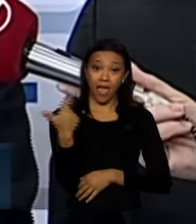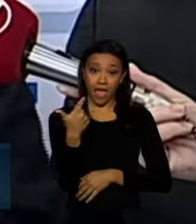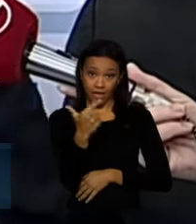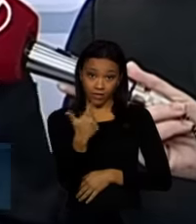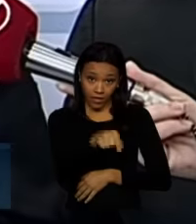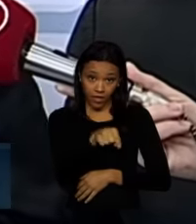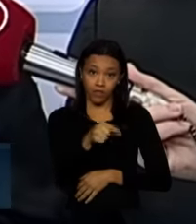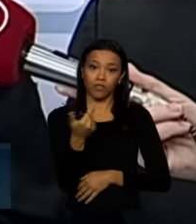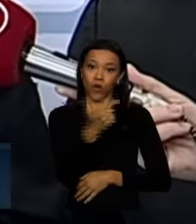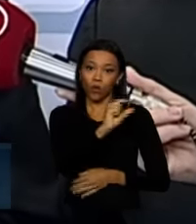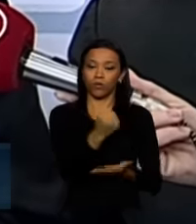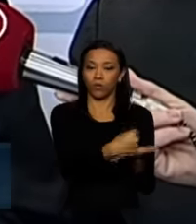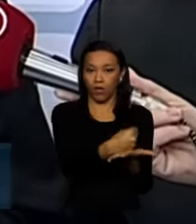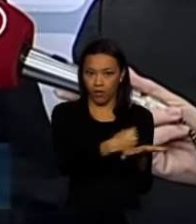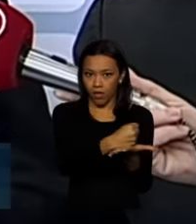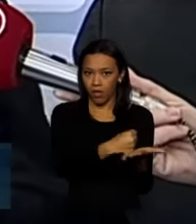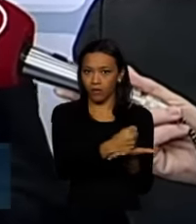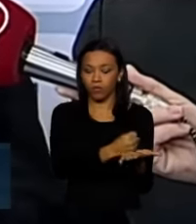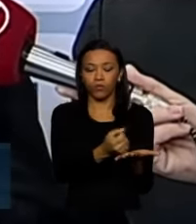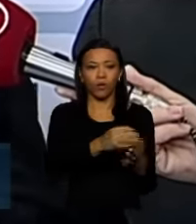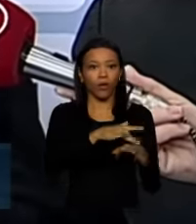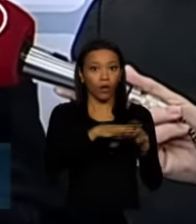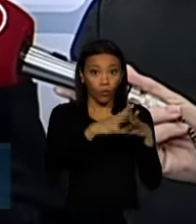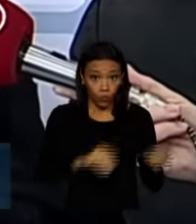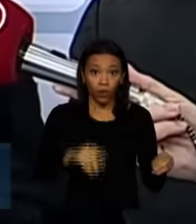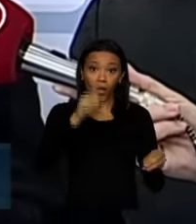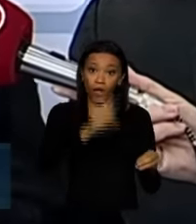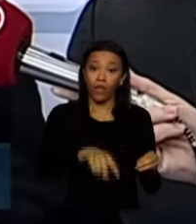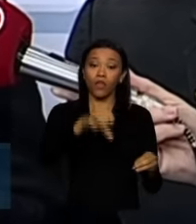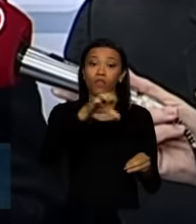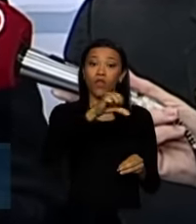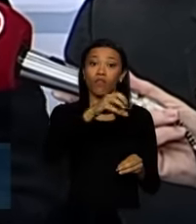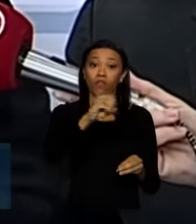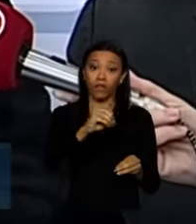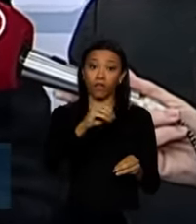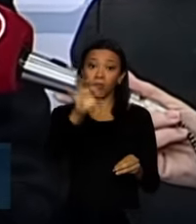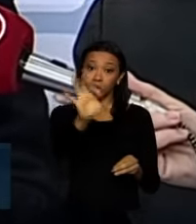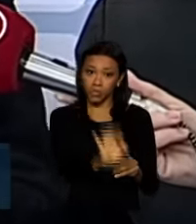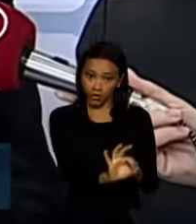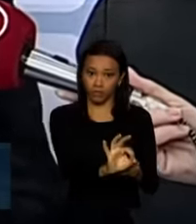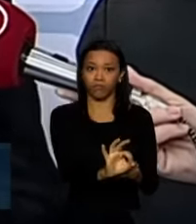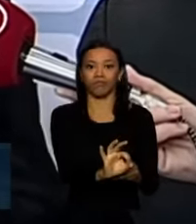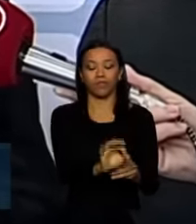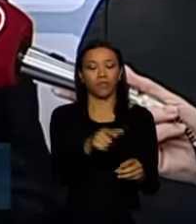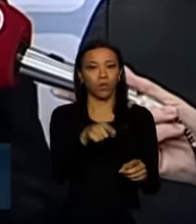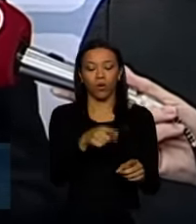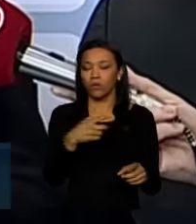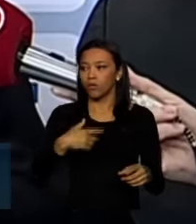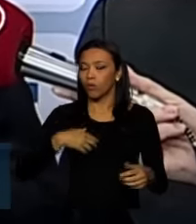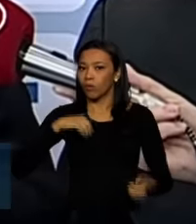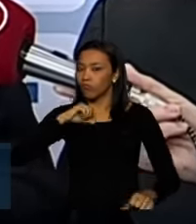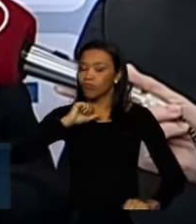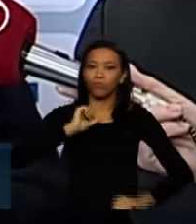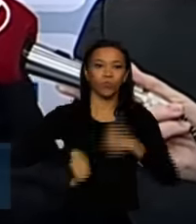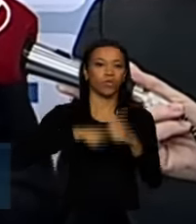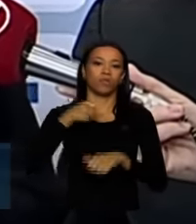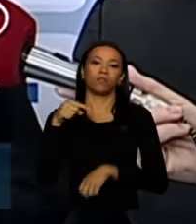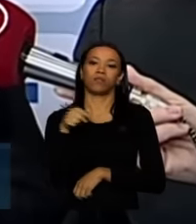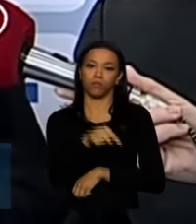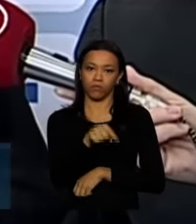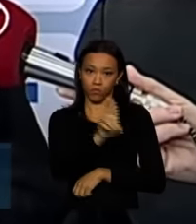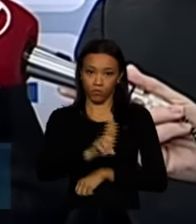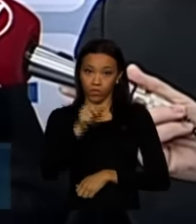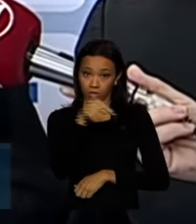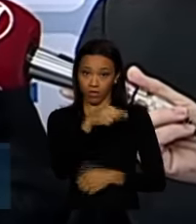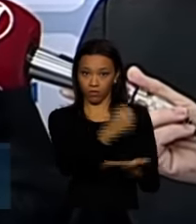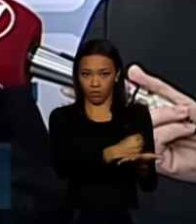90% dos casos então é verdadeiramente um tratamento revolucionário que estamos